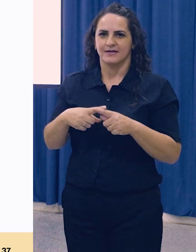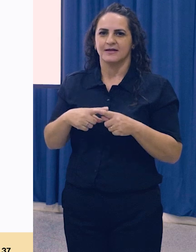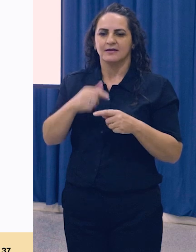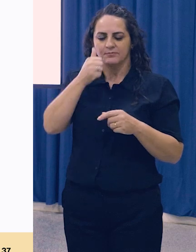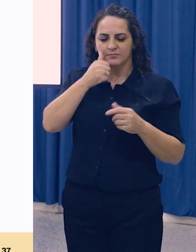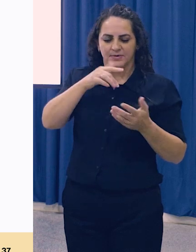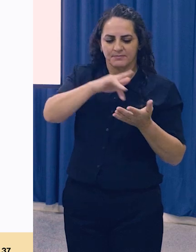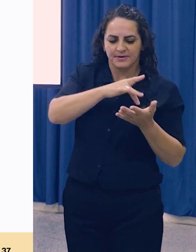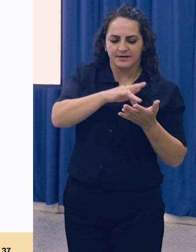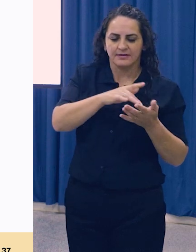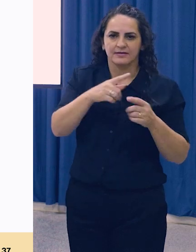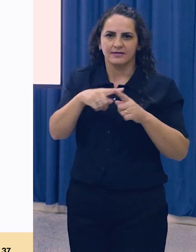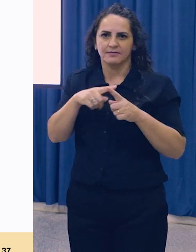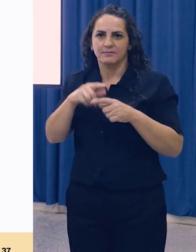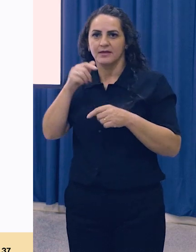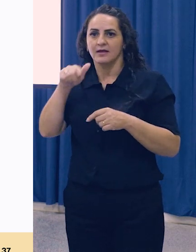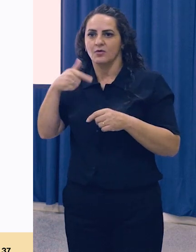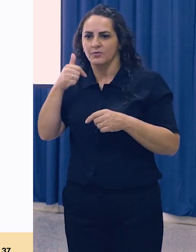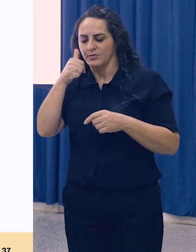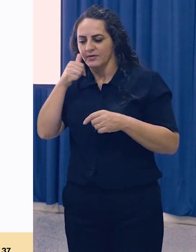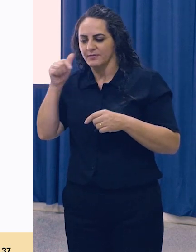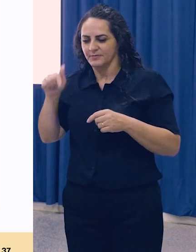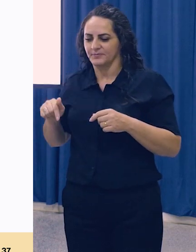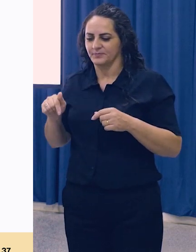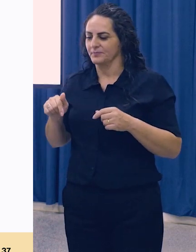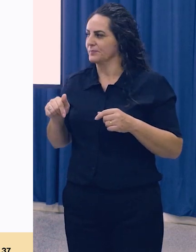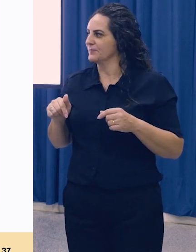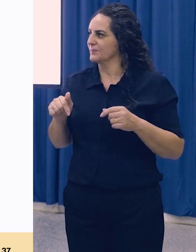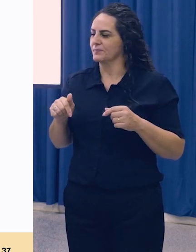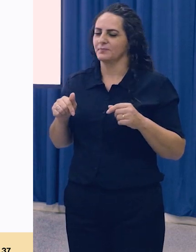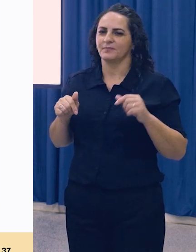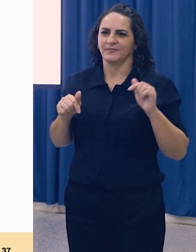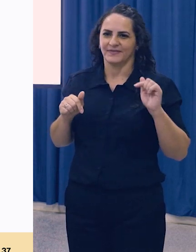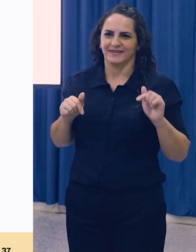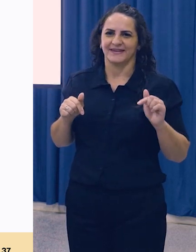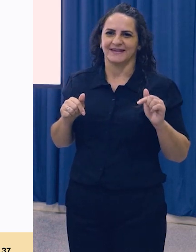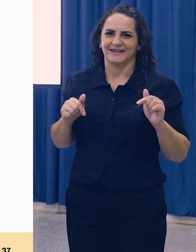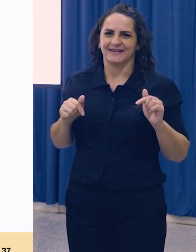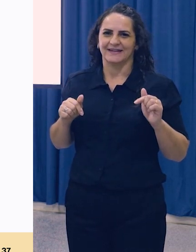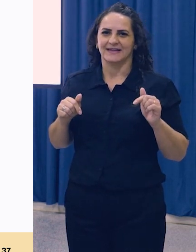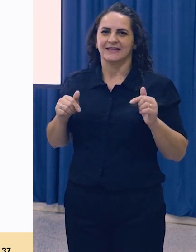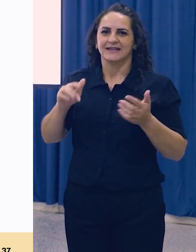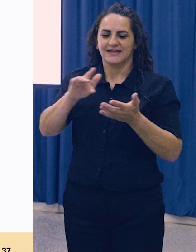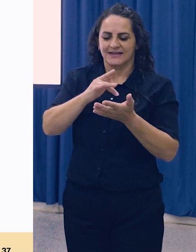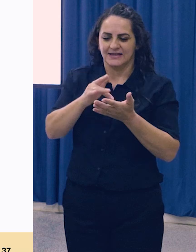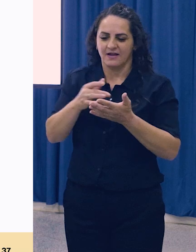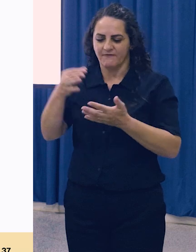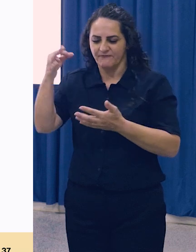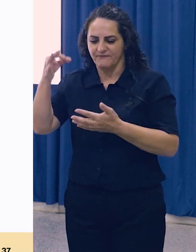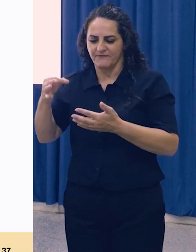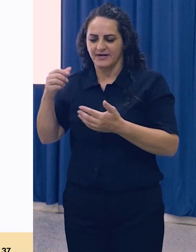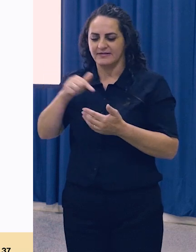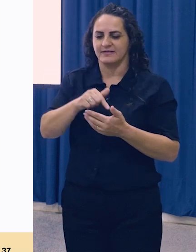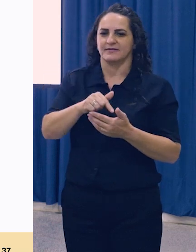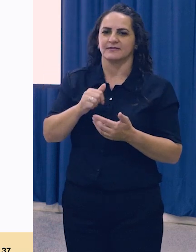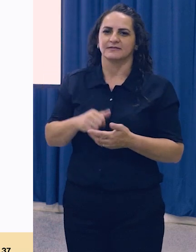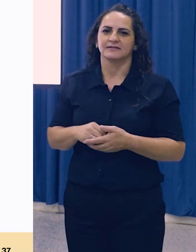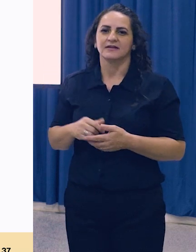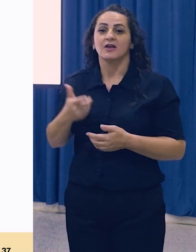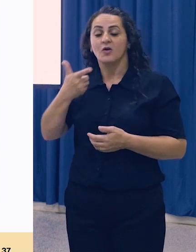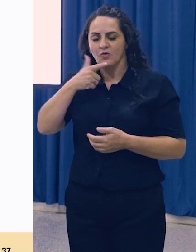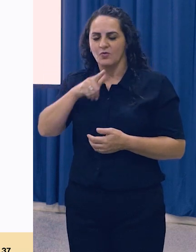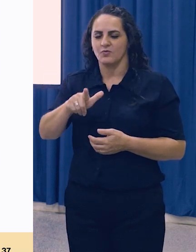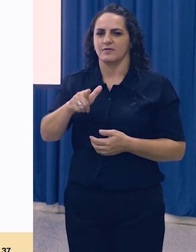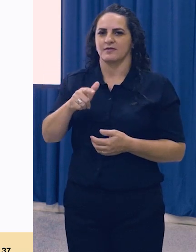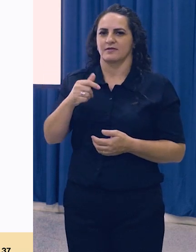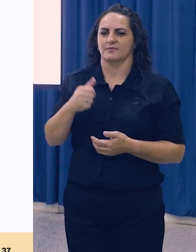e era para dublê, né? Era para bailarina personagem e a bailarina que dançava realmente, a dublê. Então a gente conseguiu